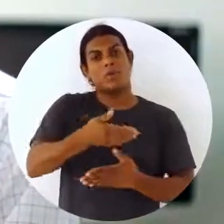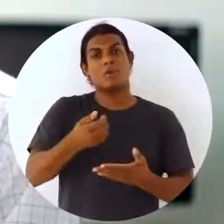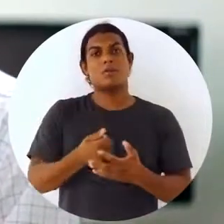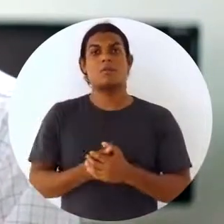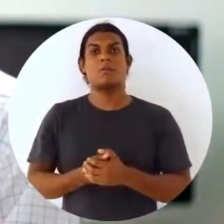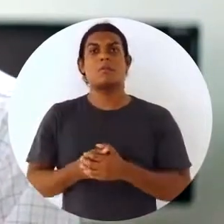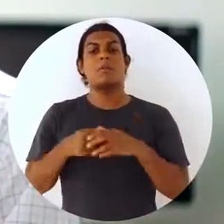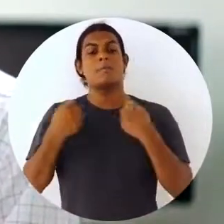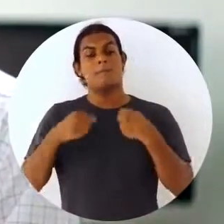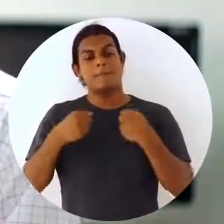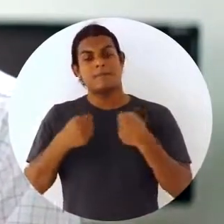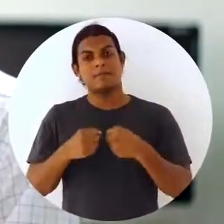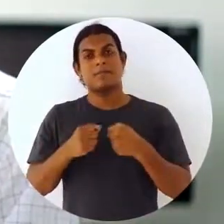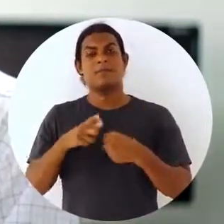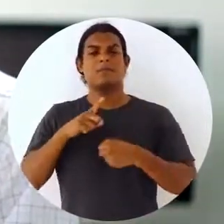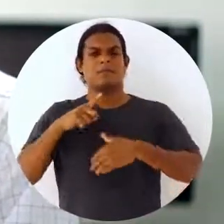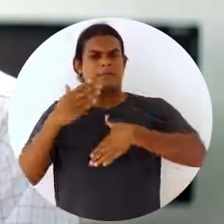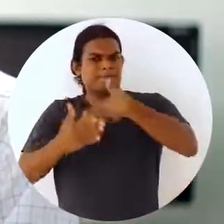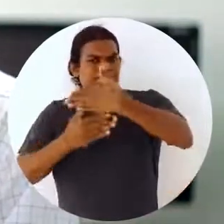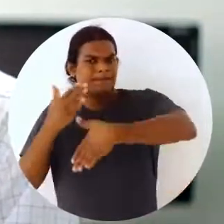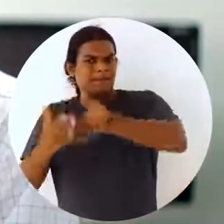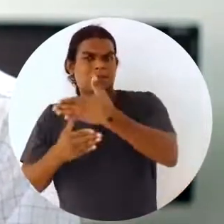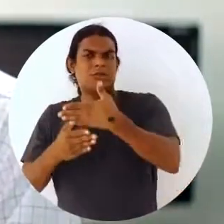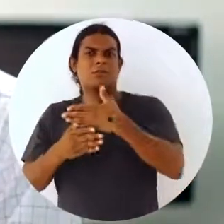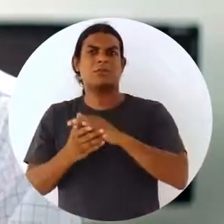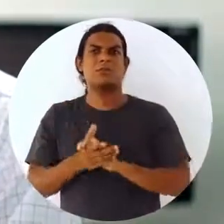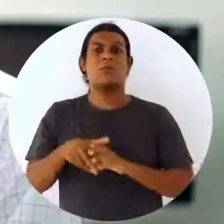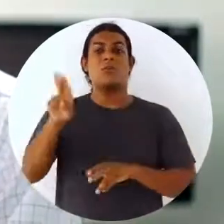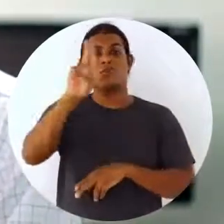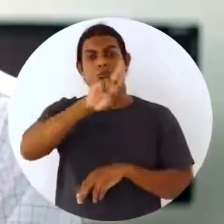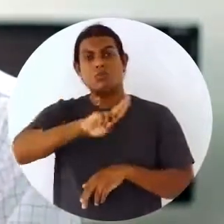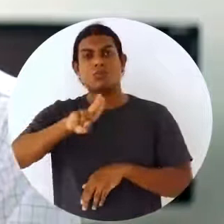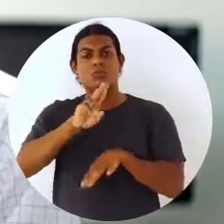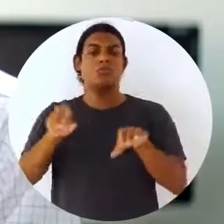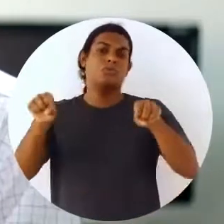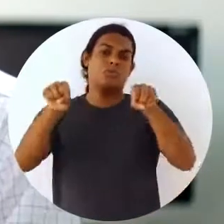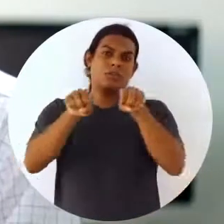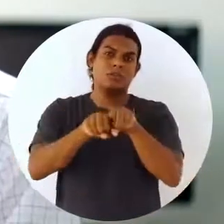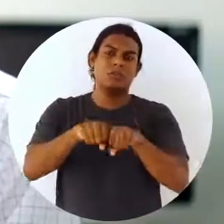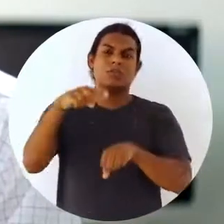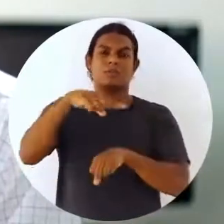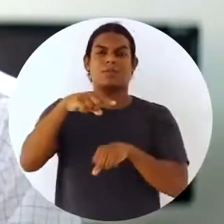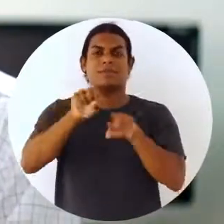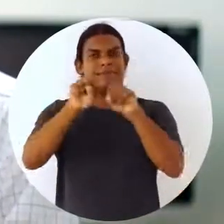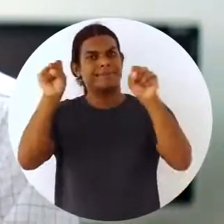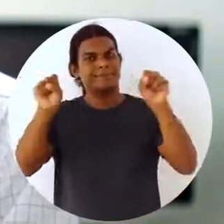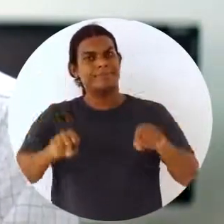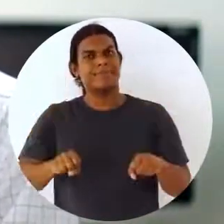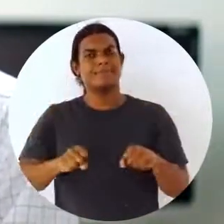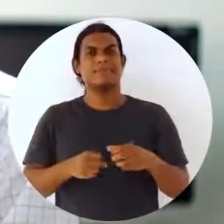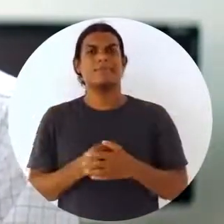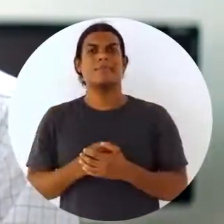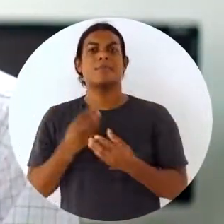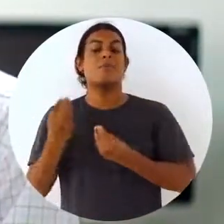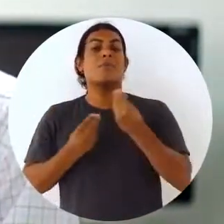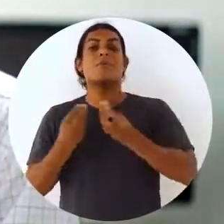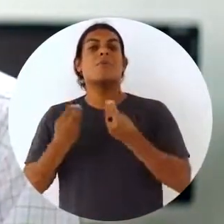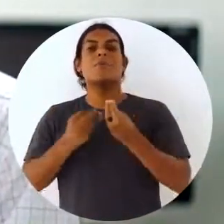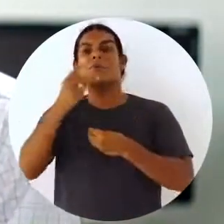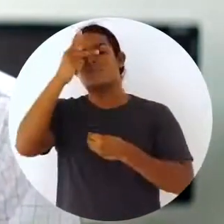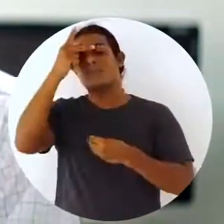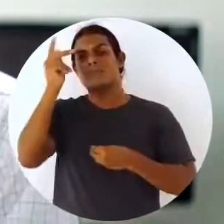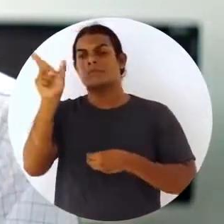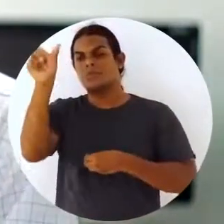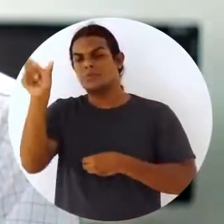processo até adquirir esse sistema, a instalação desse sistema, como é que esse sistema vai estar acessível ao usuário, de que maneira o usuário vai acessar o